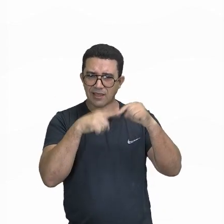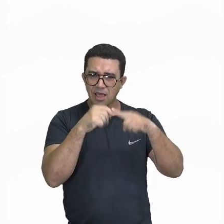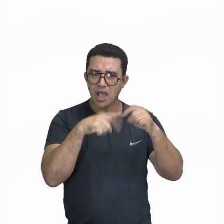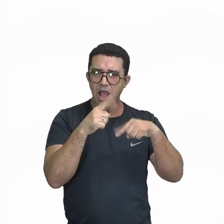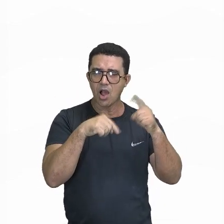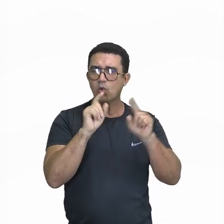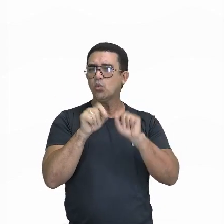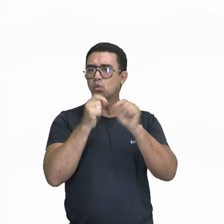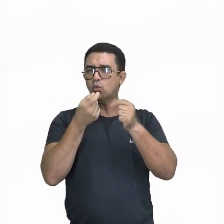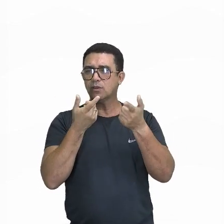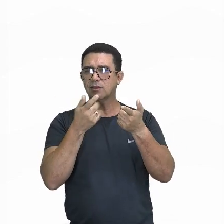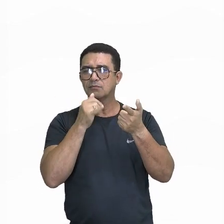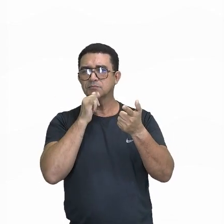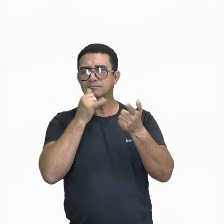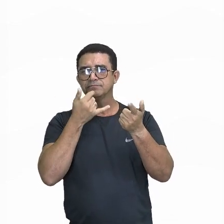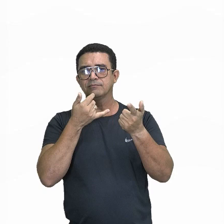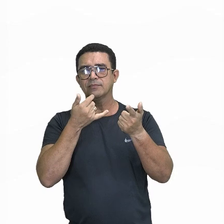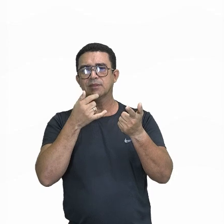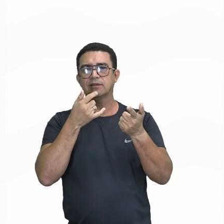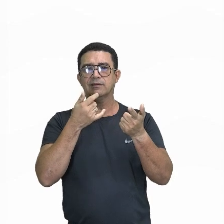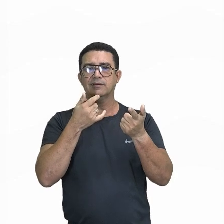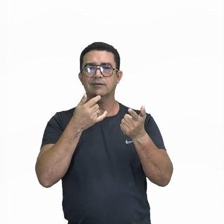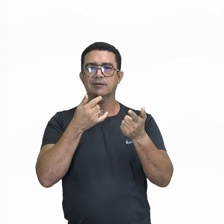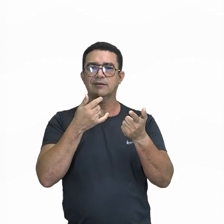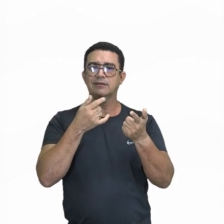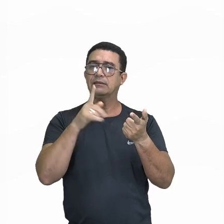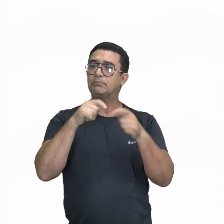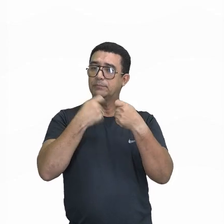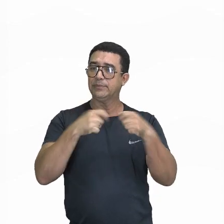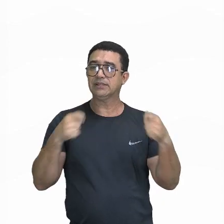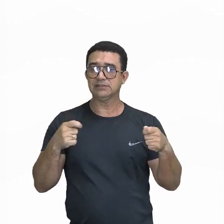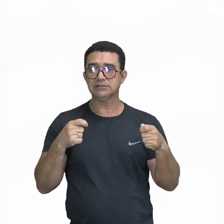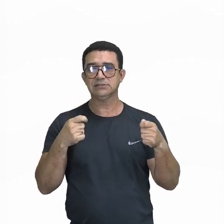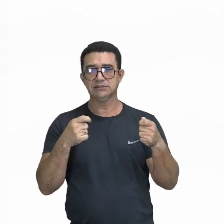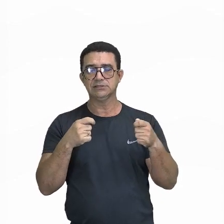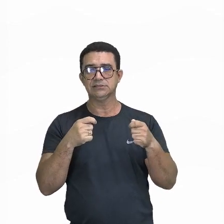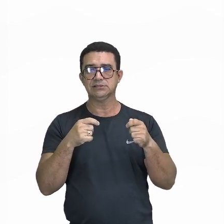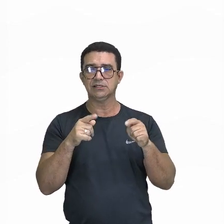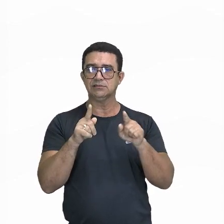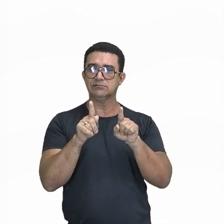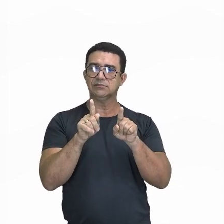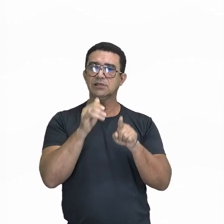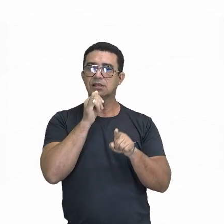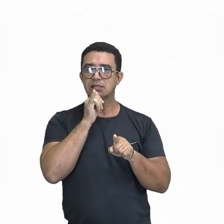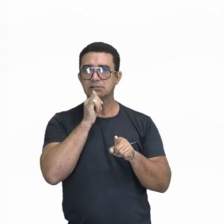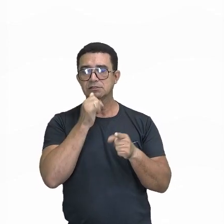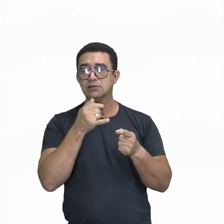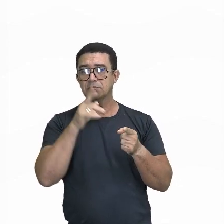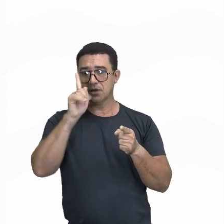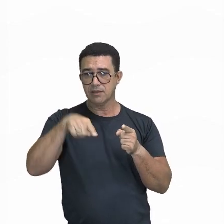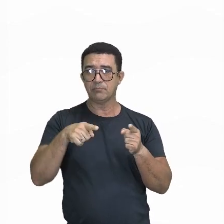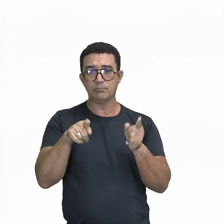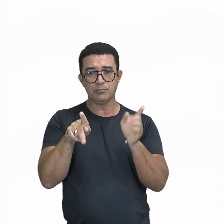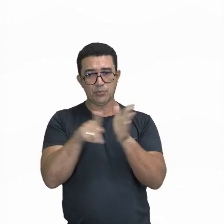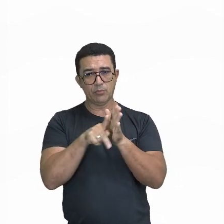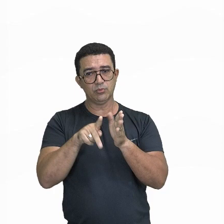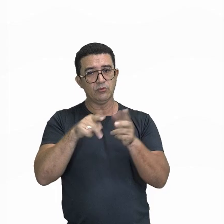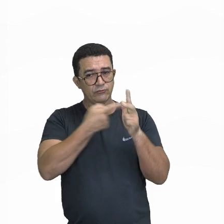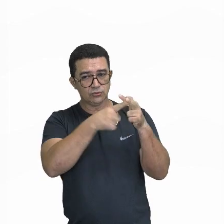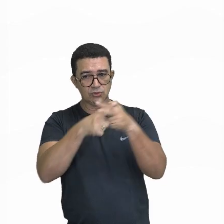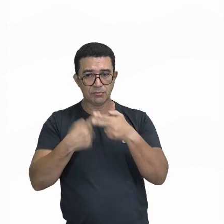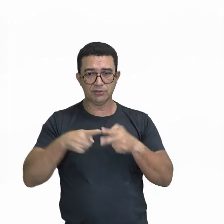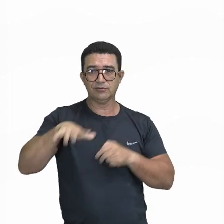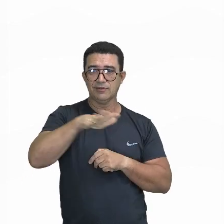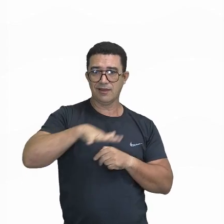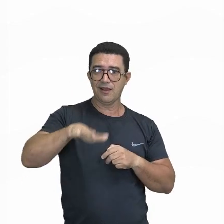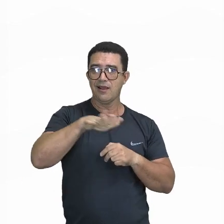em produtos que precisam de algum tipo de processamento computacional.